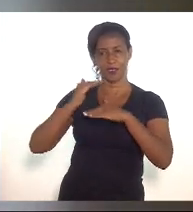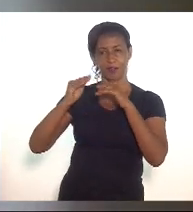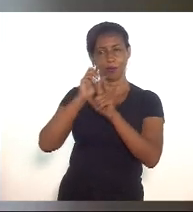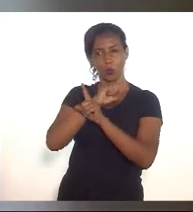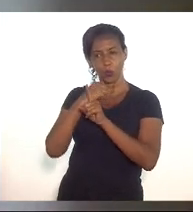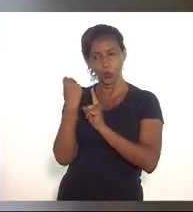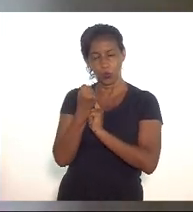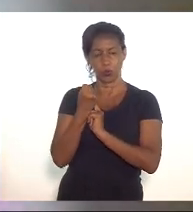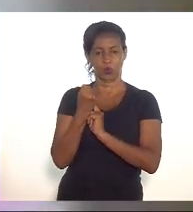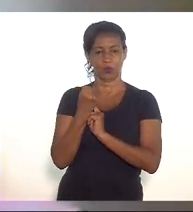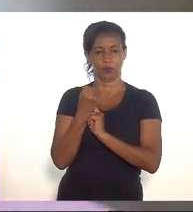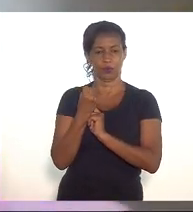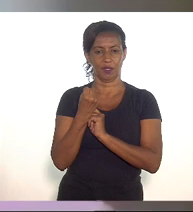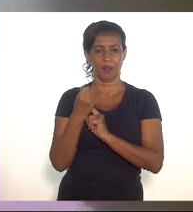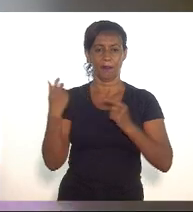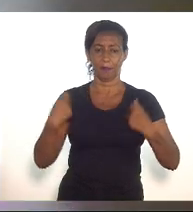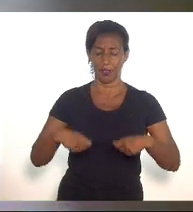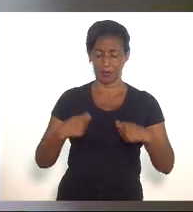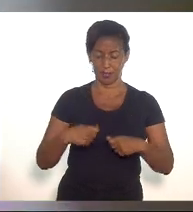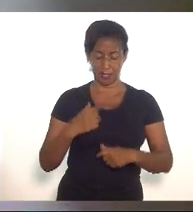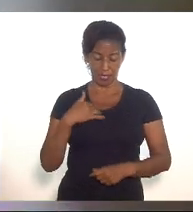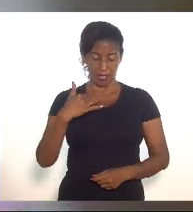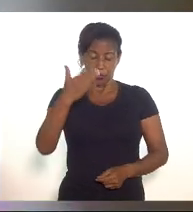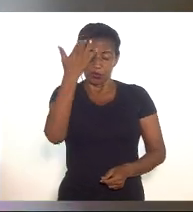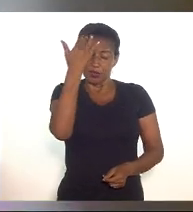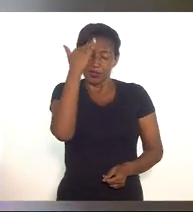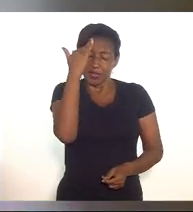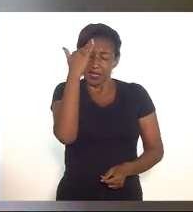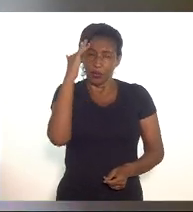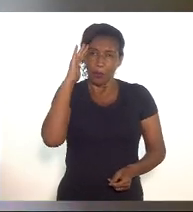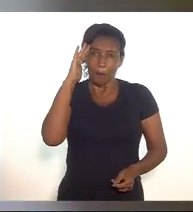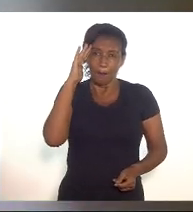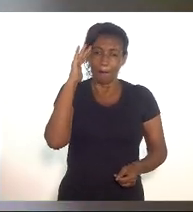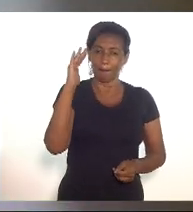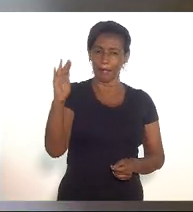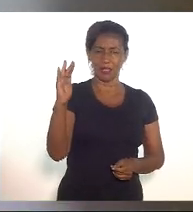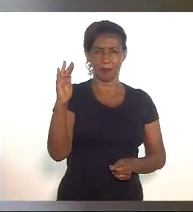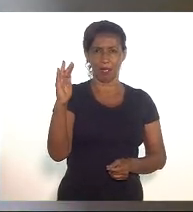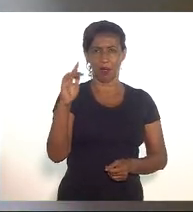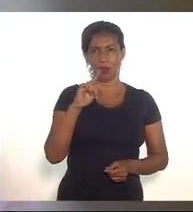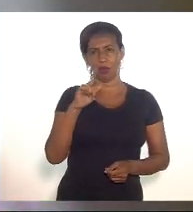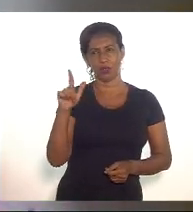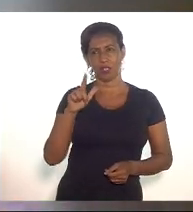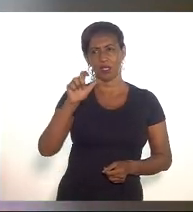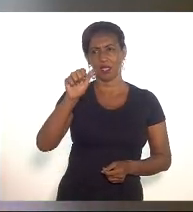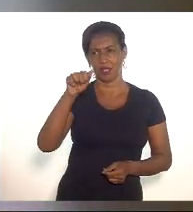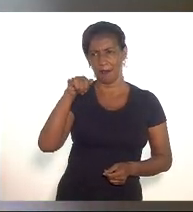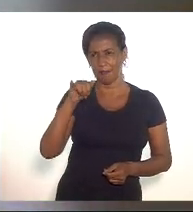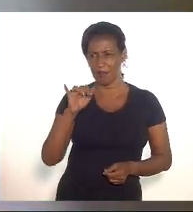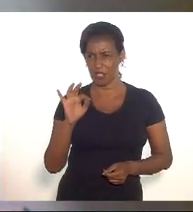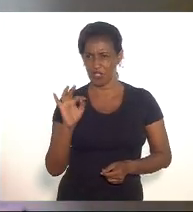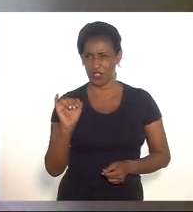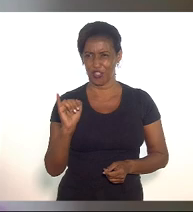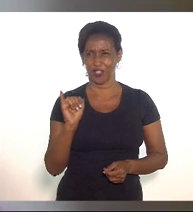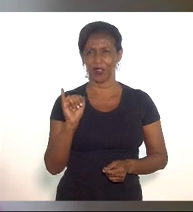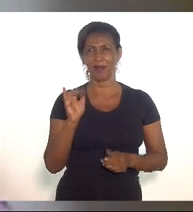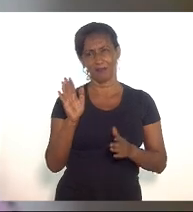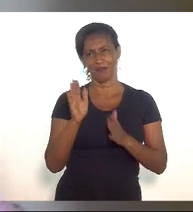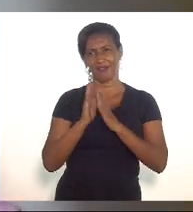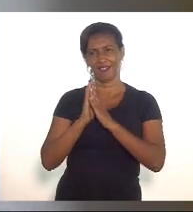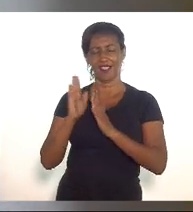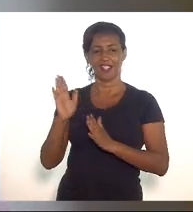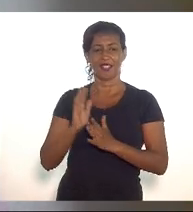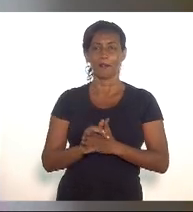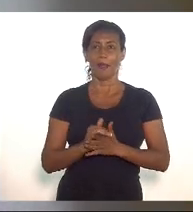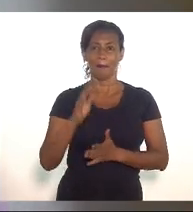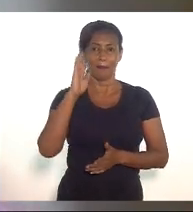econômico e social. E eu entendo que um dos principais, Zamit, me permita chamá-lo assim,